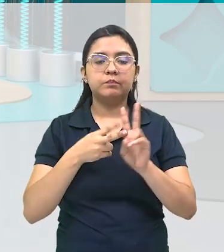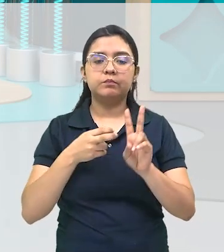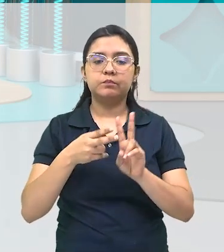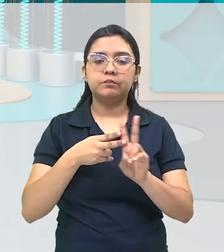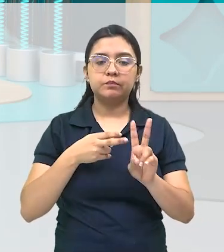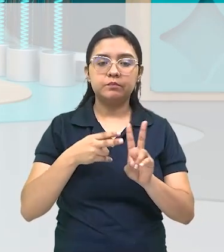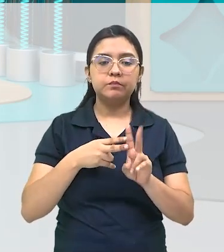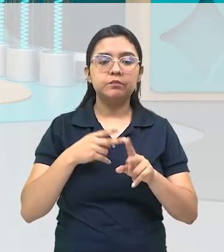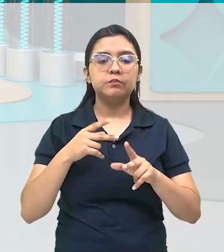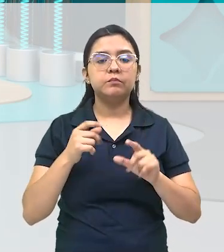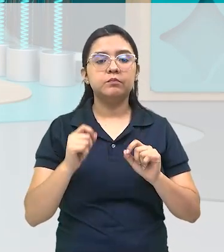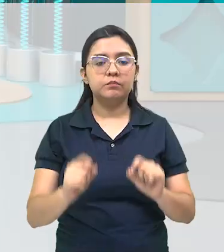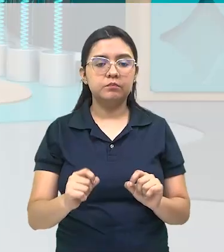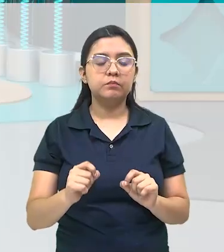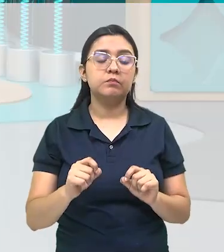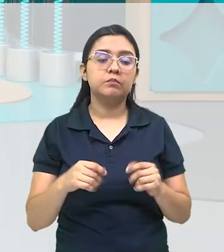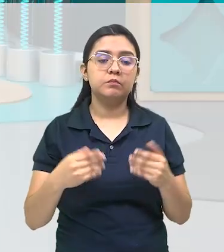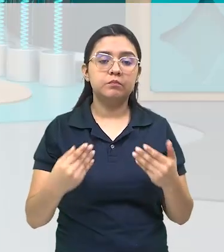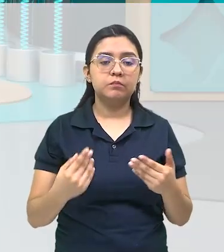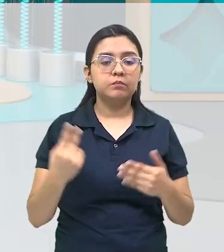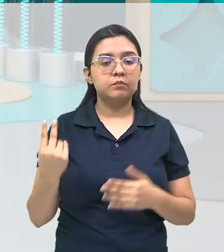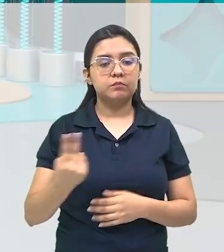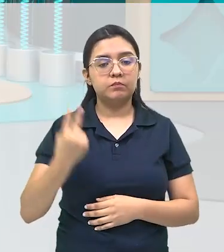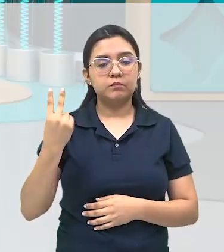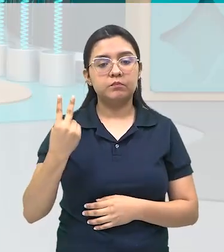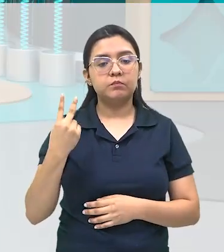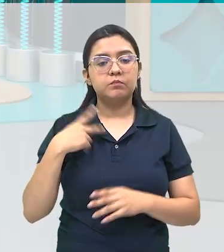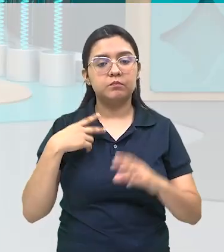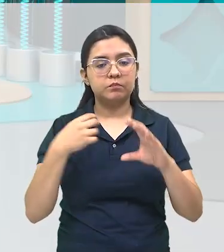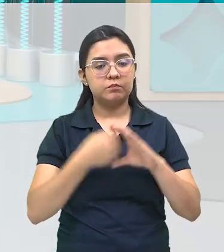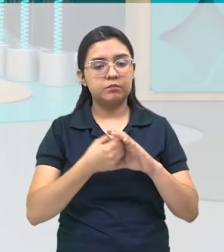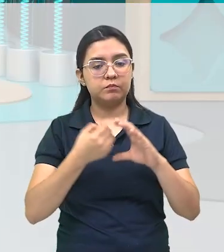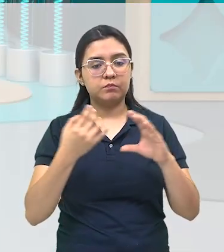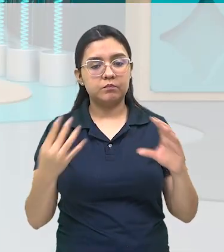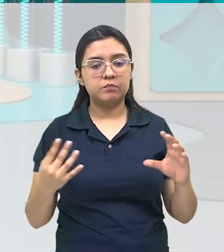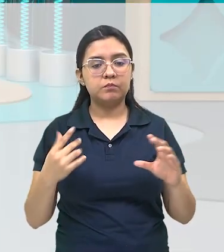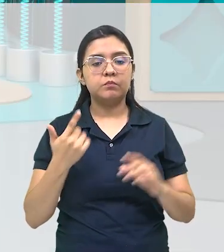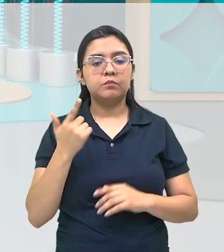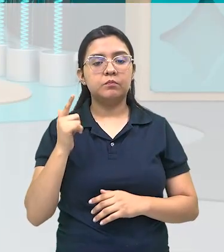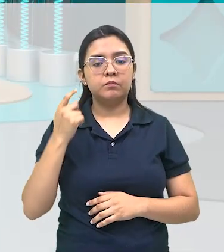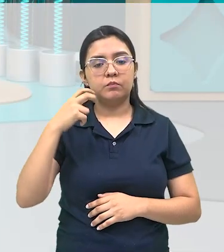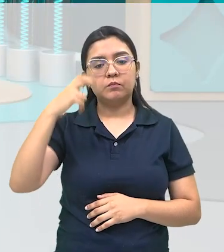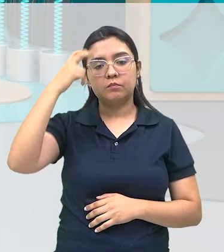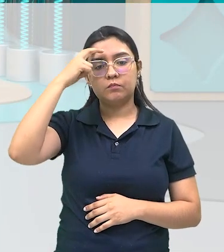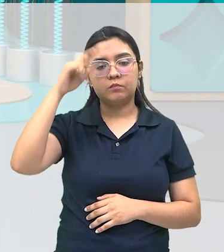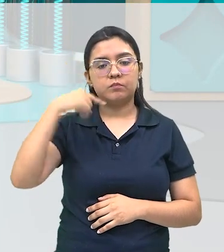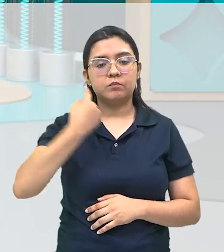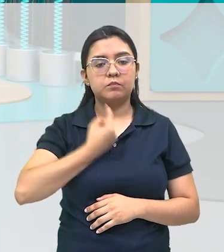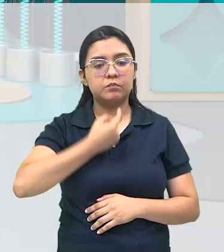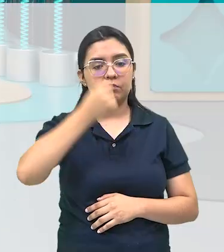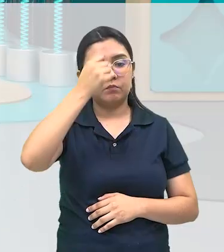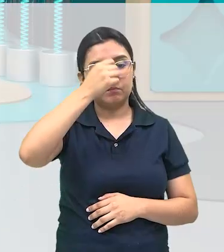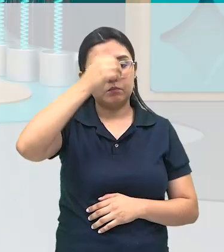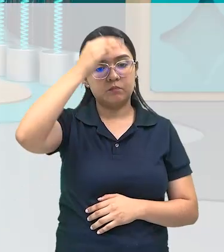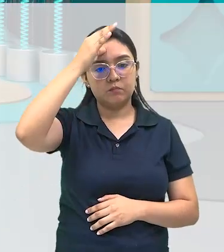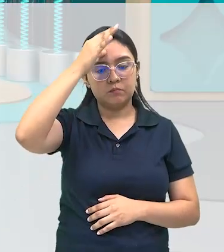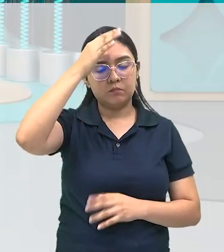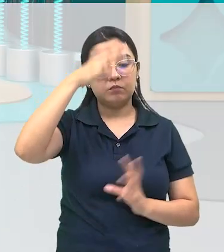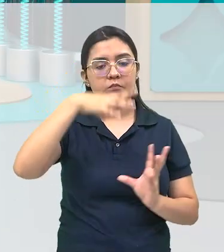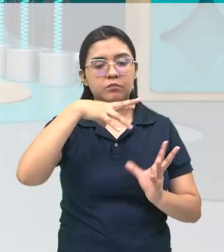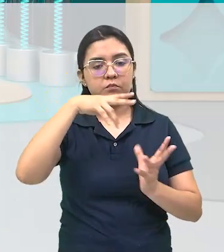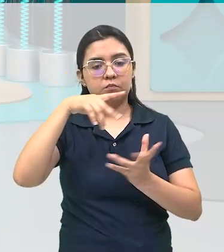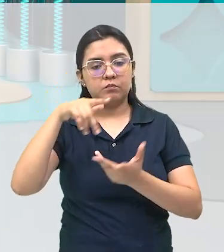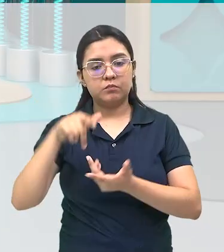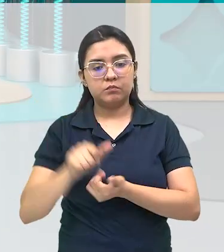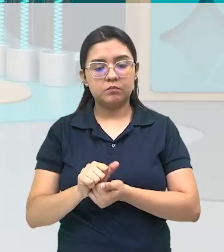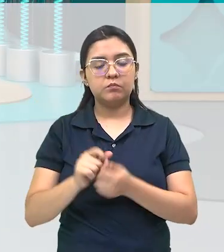gente valorizando esses aspectos, valorizando as outras culturas, a gente pode chegar a um conhecimento universal, pode se